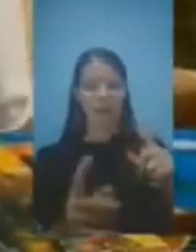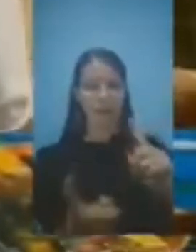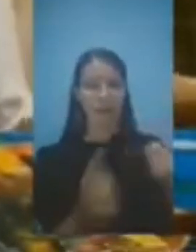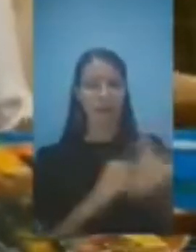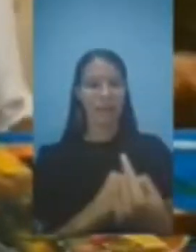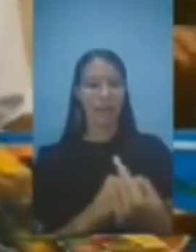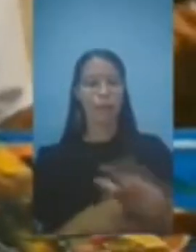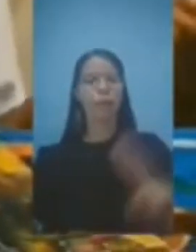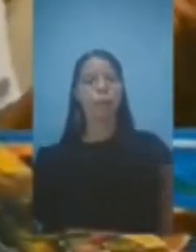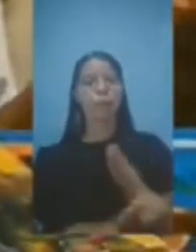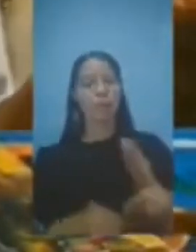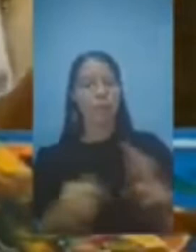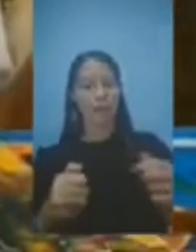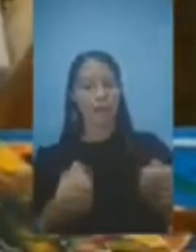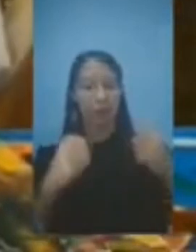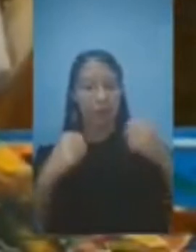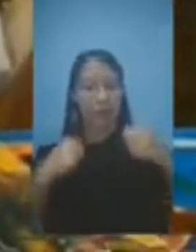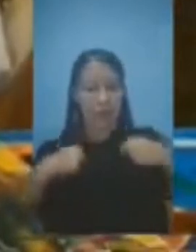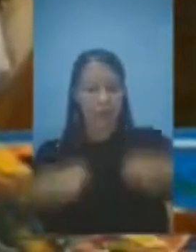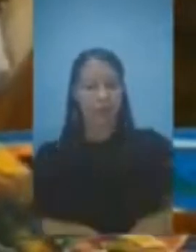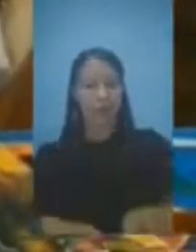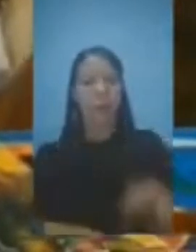Nossa! Aí atrás, se